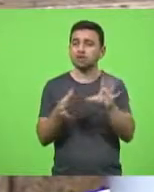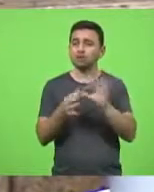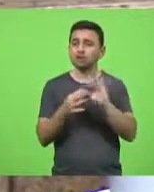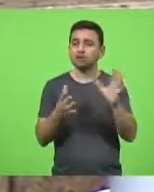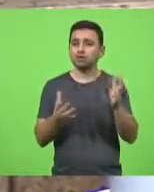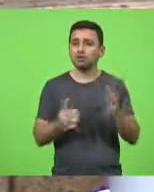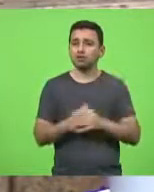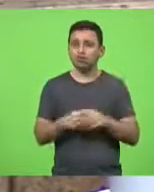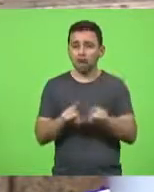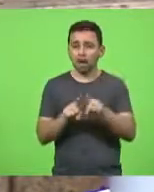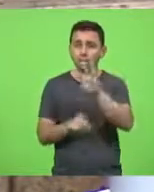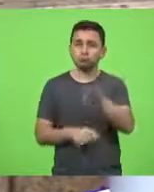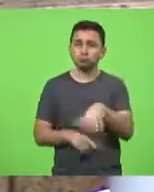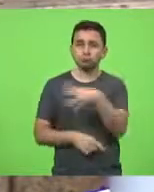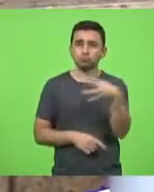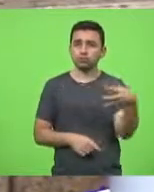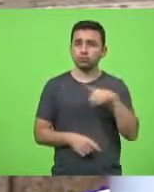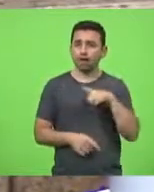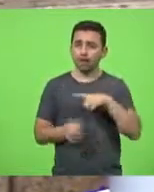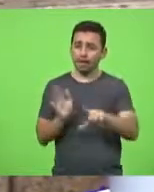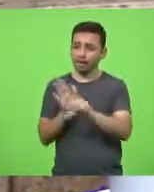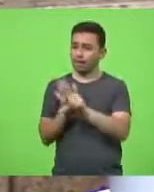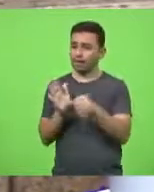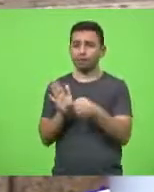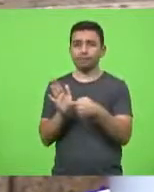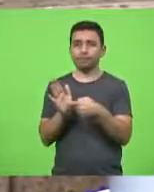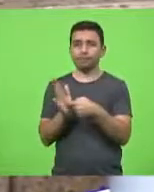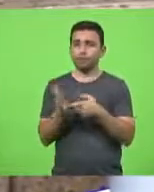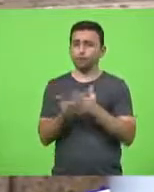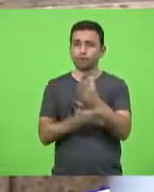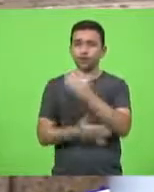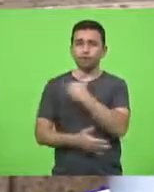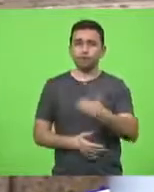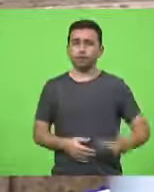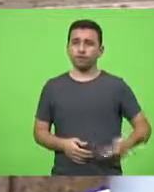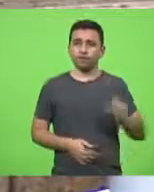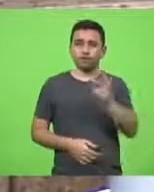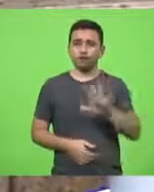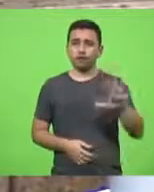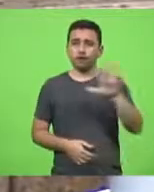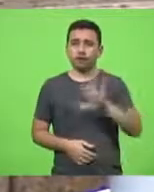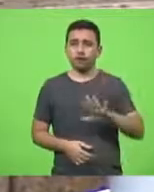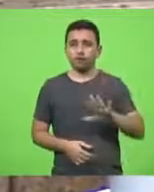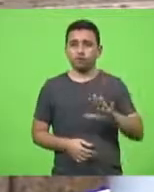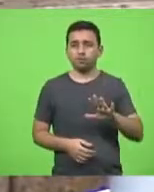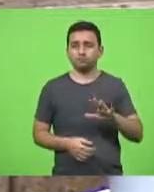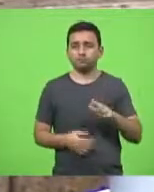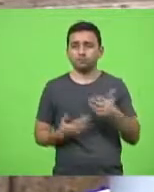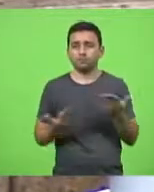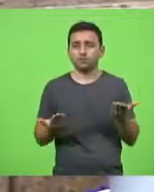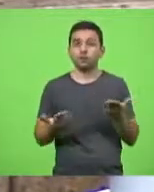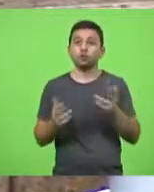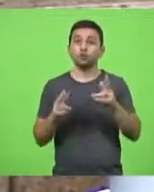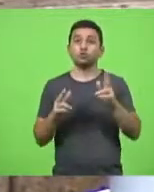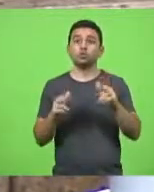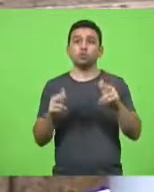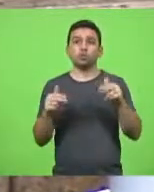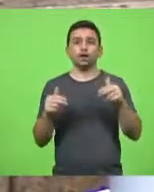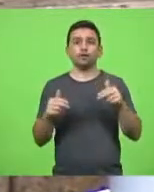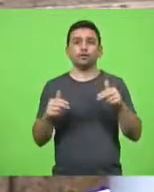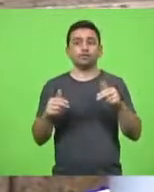um cronograma. Tem a lei aprovada pelo governo federal que autoriza e, logicamente, nunca podemos aqui